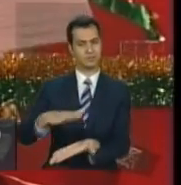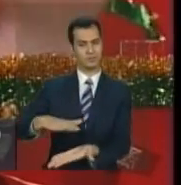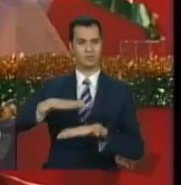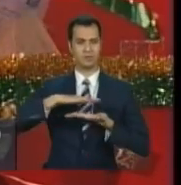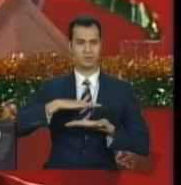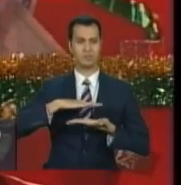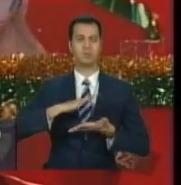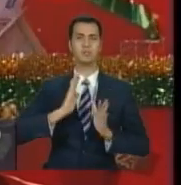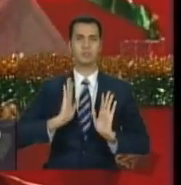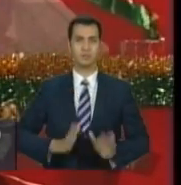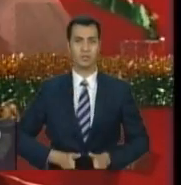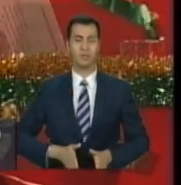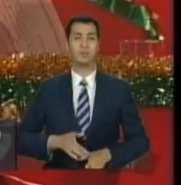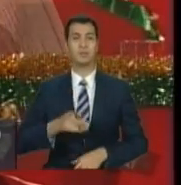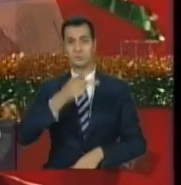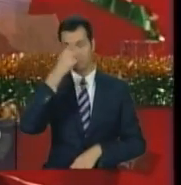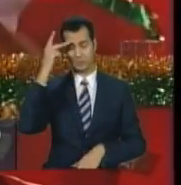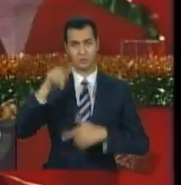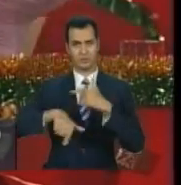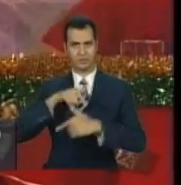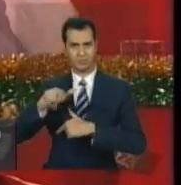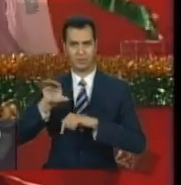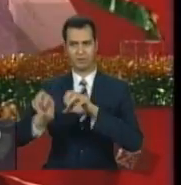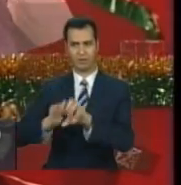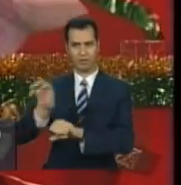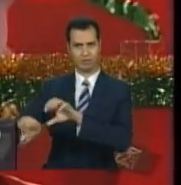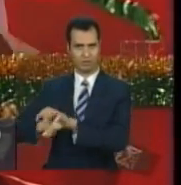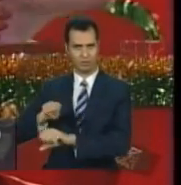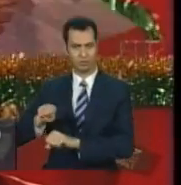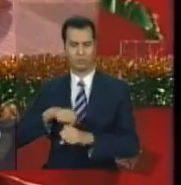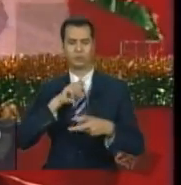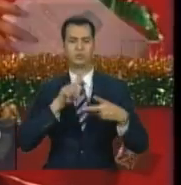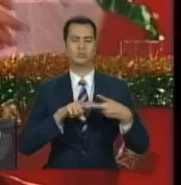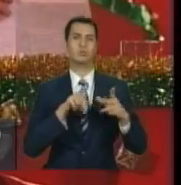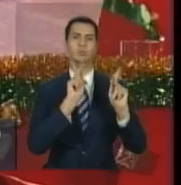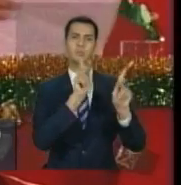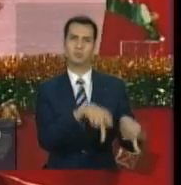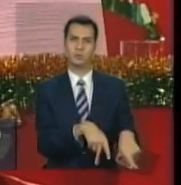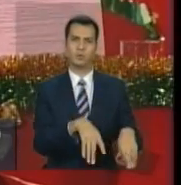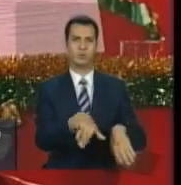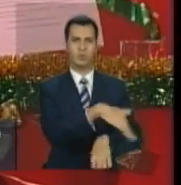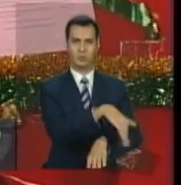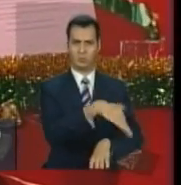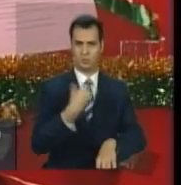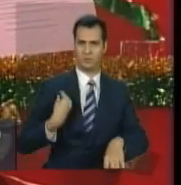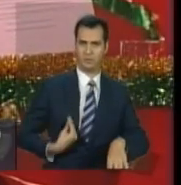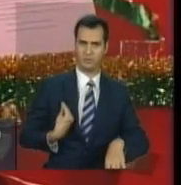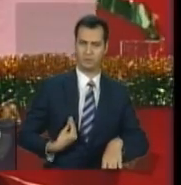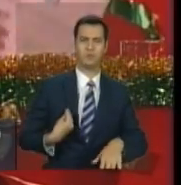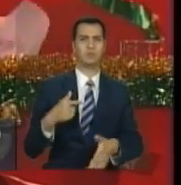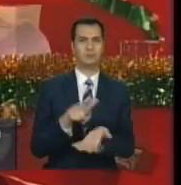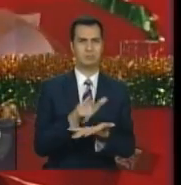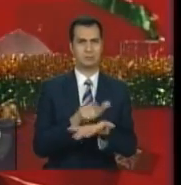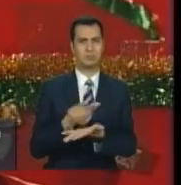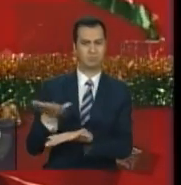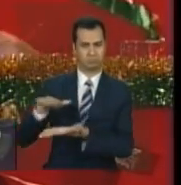dos catadores, como a reivindicação da população em situação de rua, eu